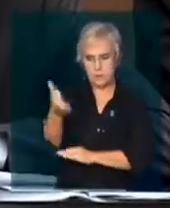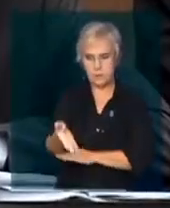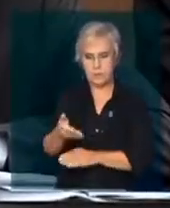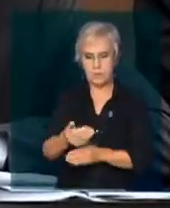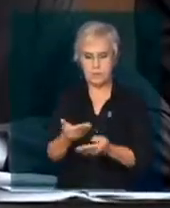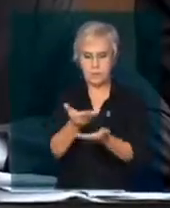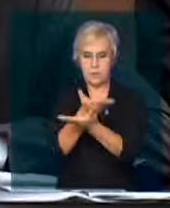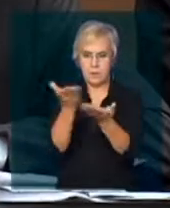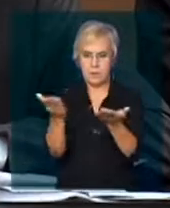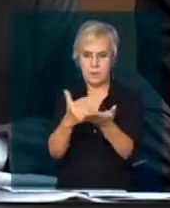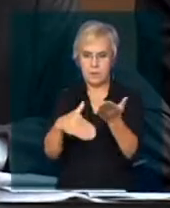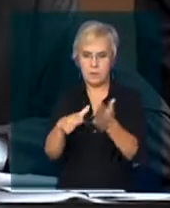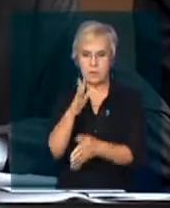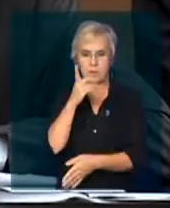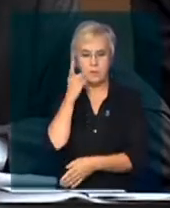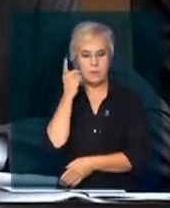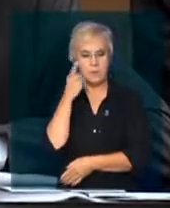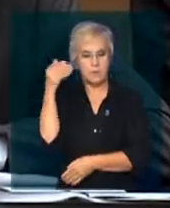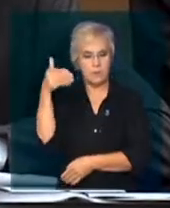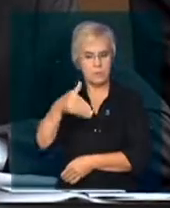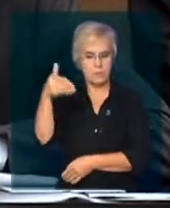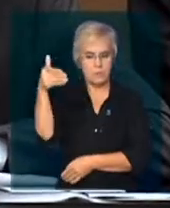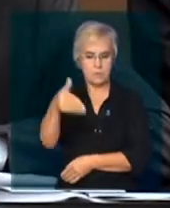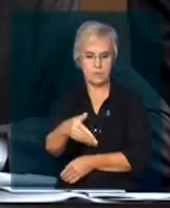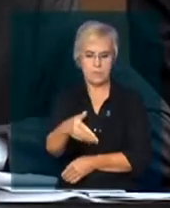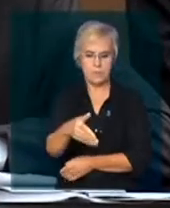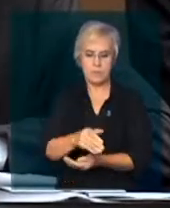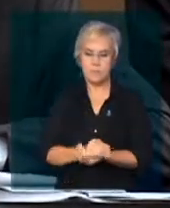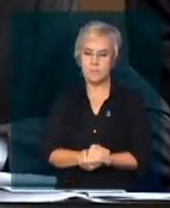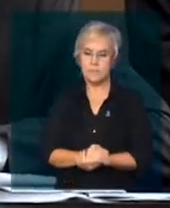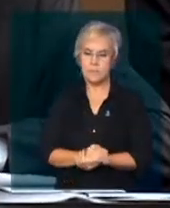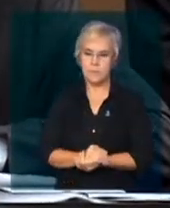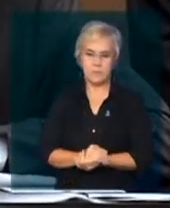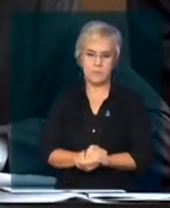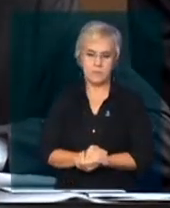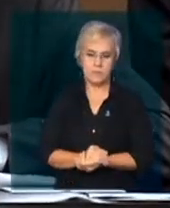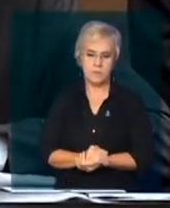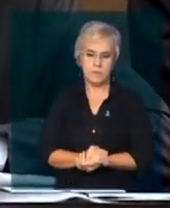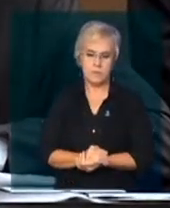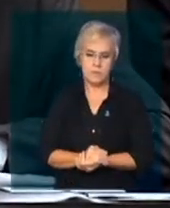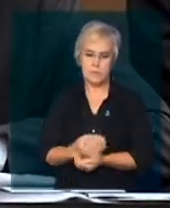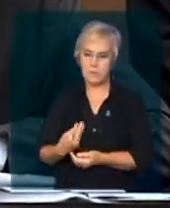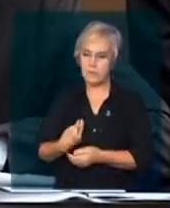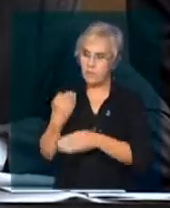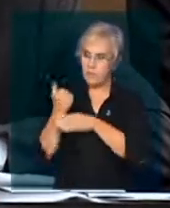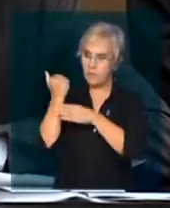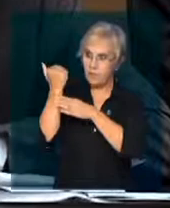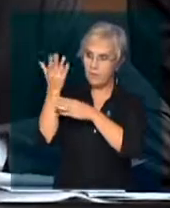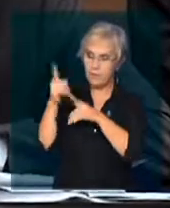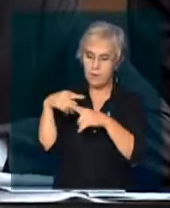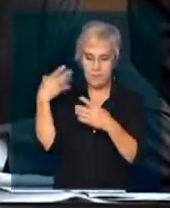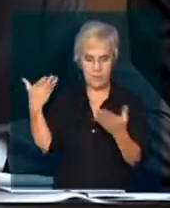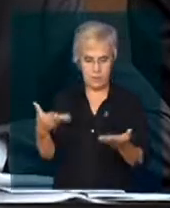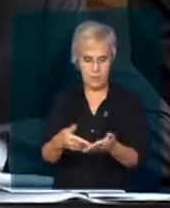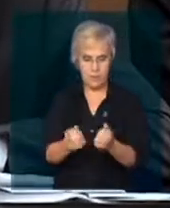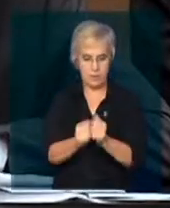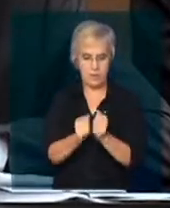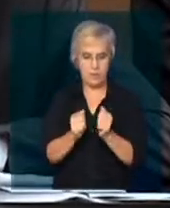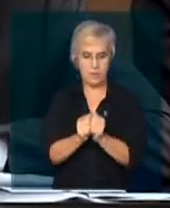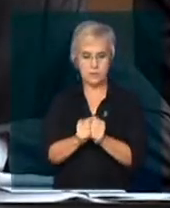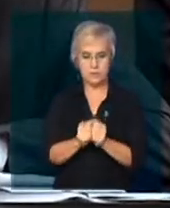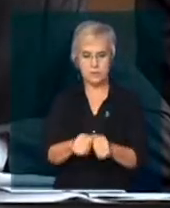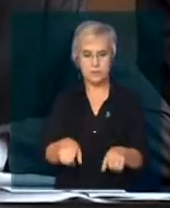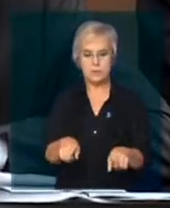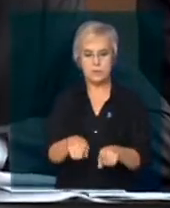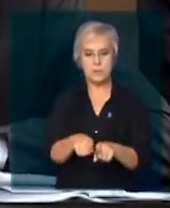Aos deputados que vieram aqui fora do Rio, fora de Mato Grosso, que estão nos acompanhando, agora chegou o deputado Marum, de